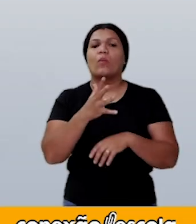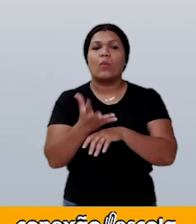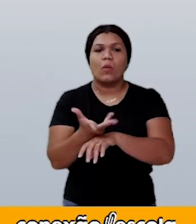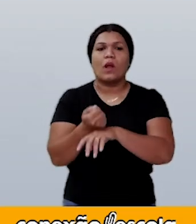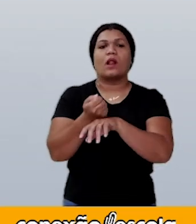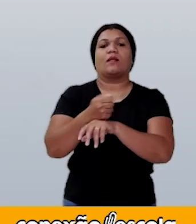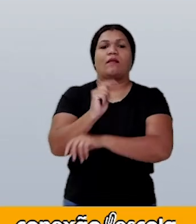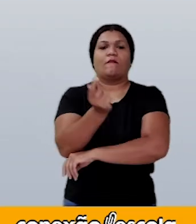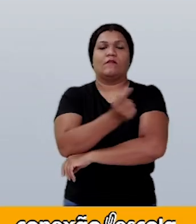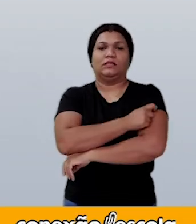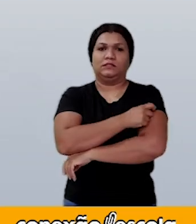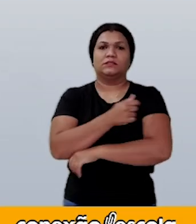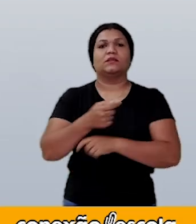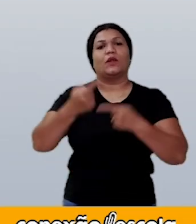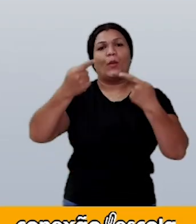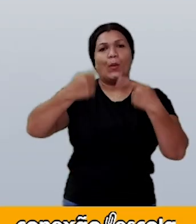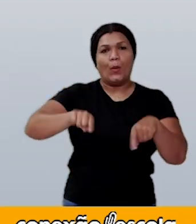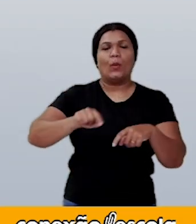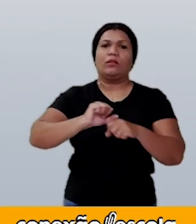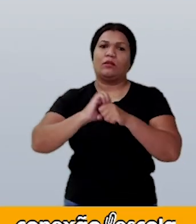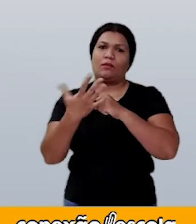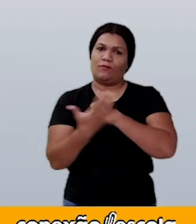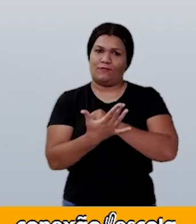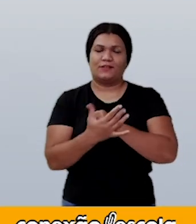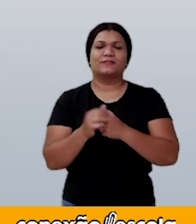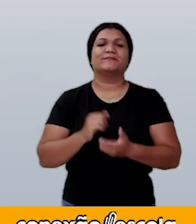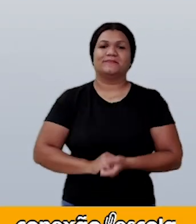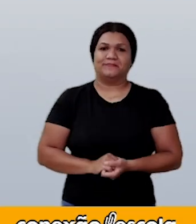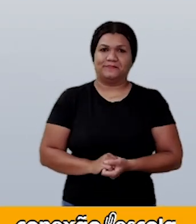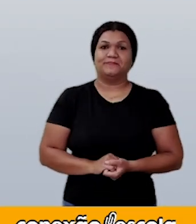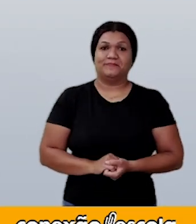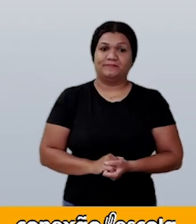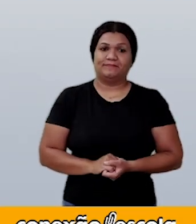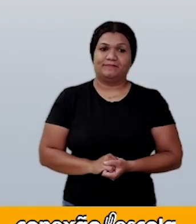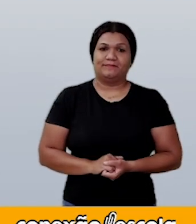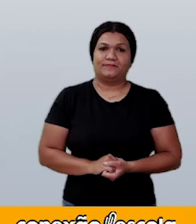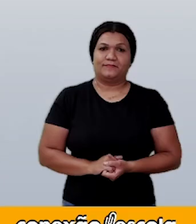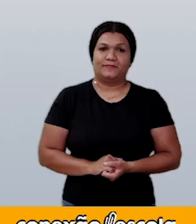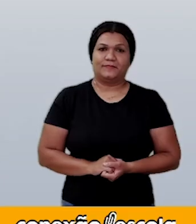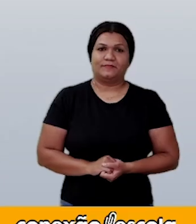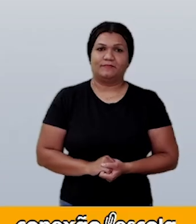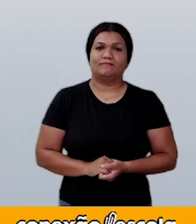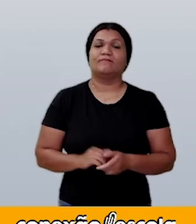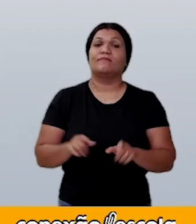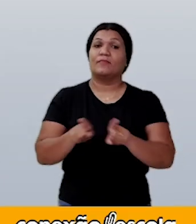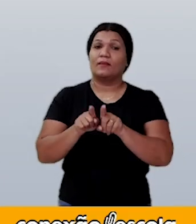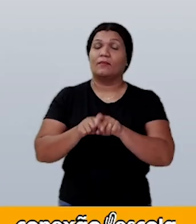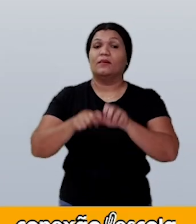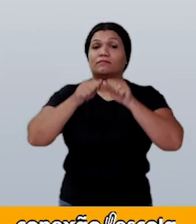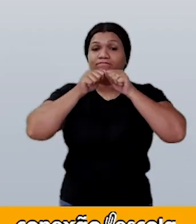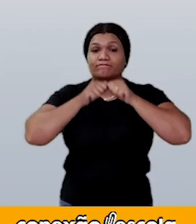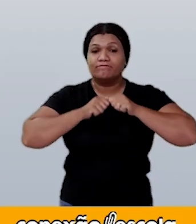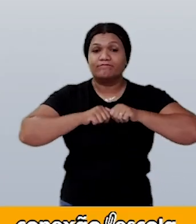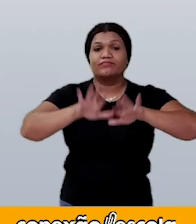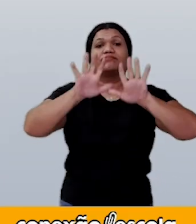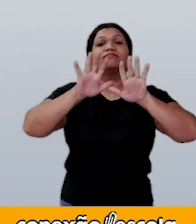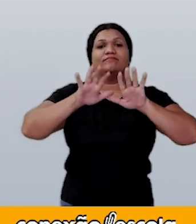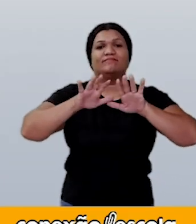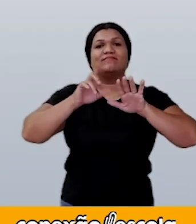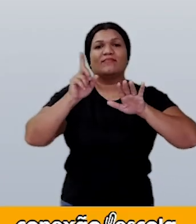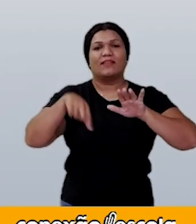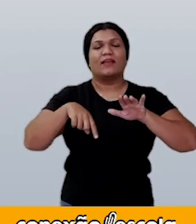eficácia da vacina contra a Covid-19. E divulgá-lo, concluí-lo,